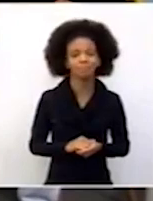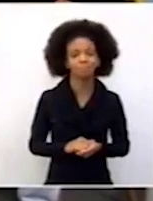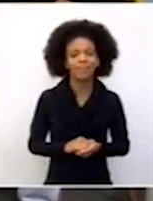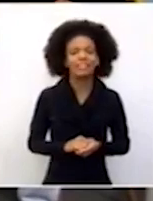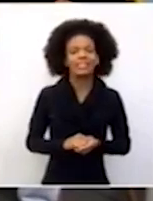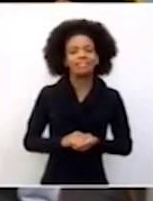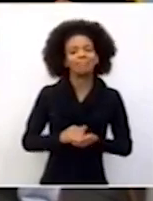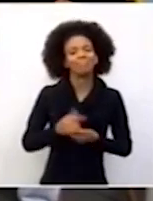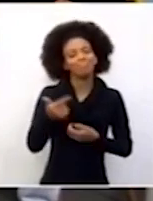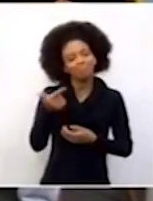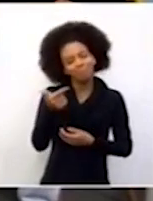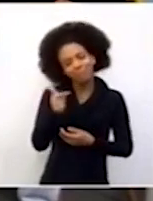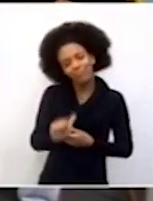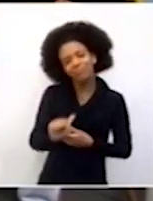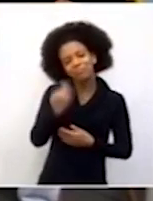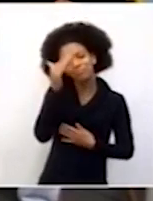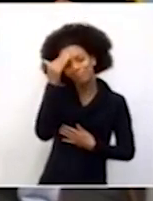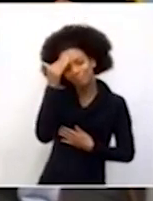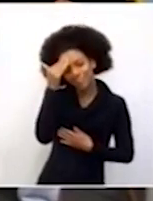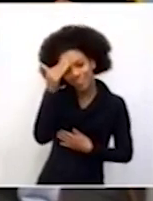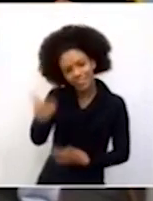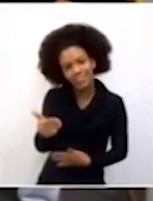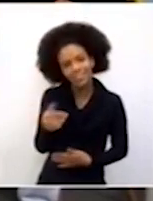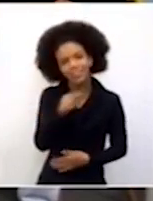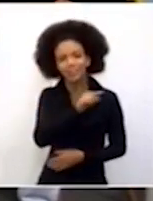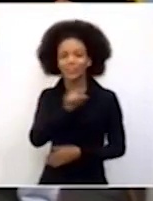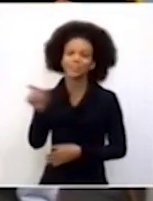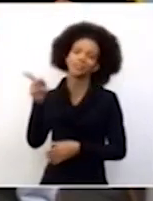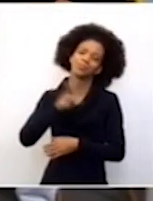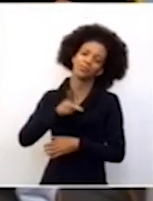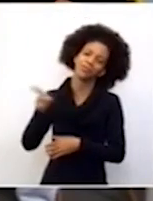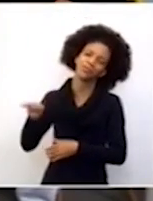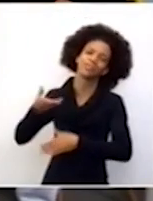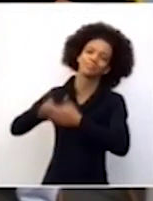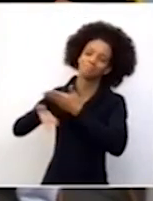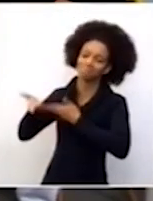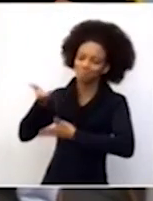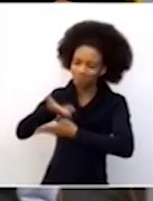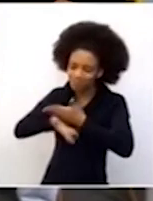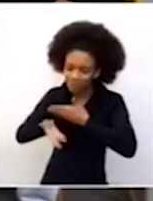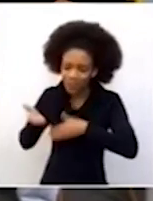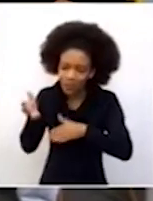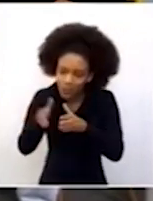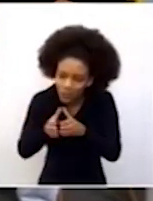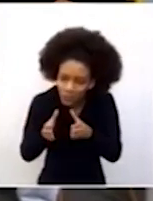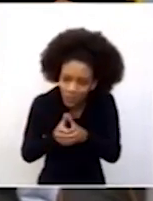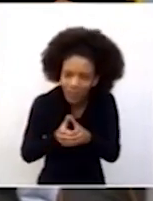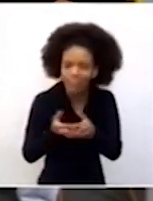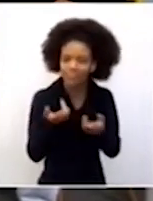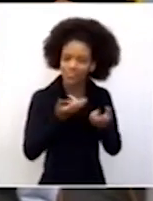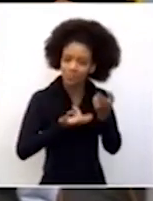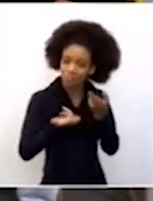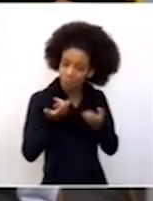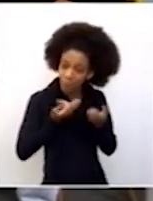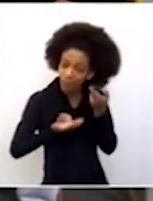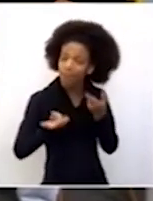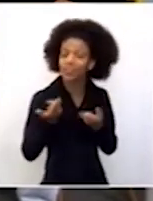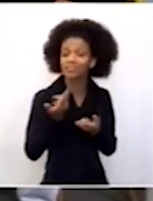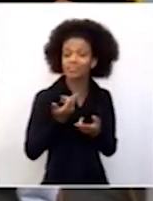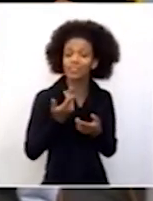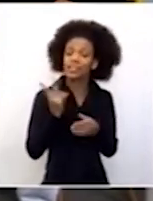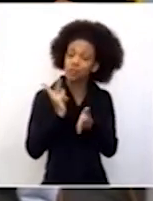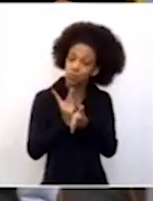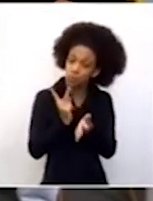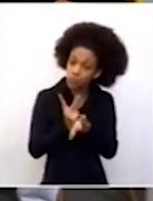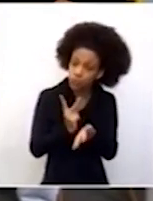Mais uma vez, né, Denise, nós agradecemos os professores pelas colaborações, pelas respostas, né, no chat, que